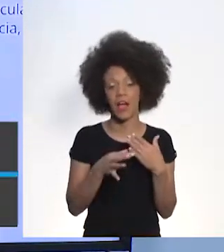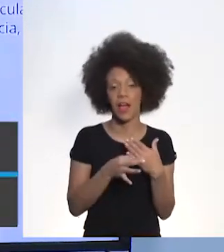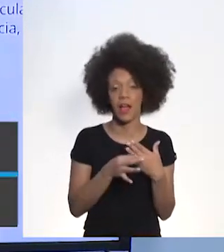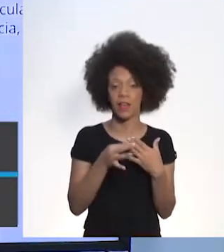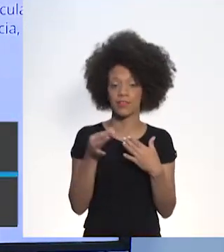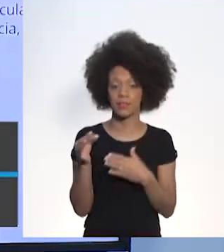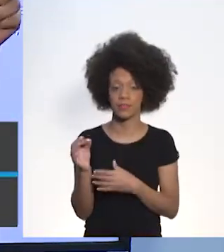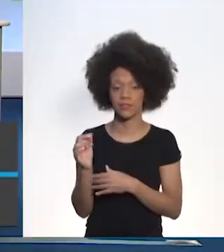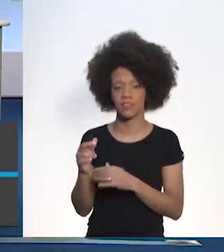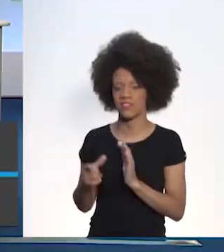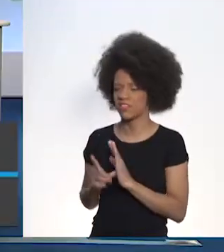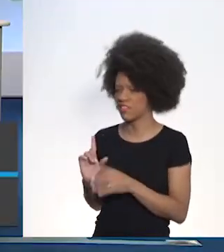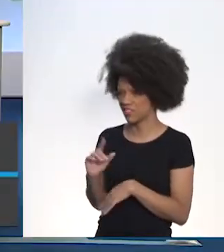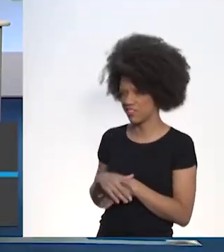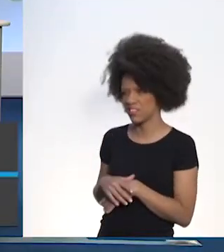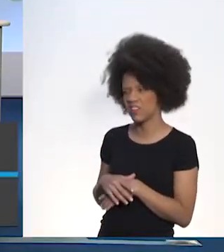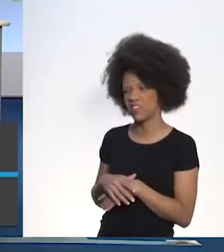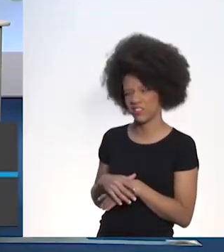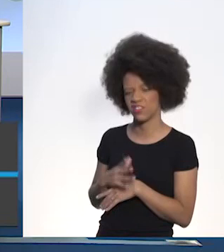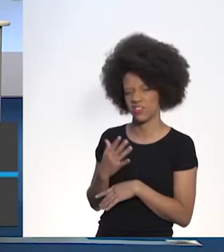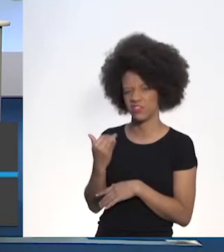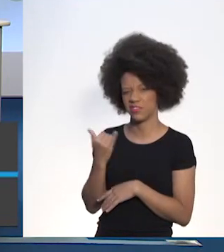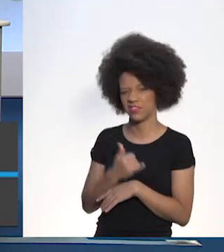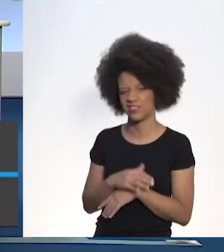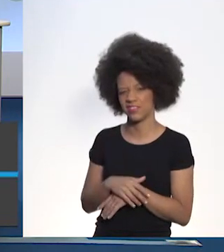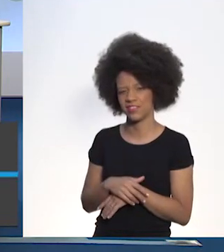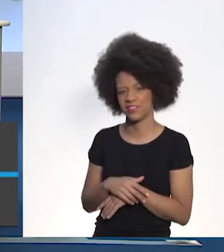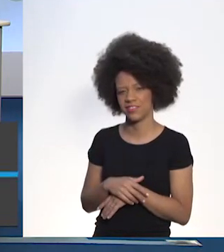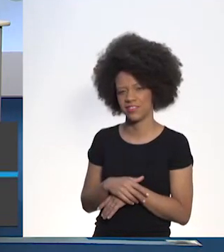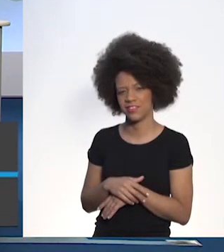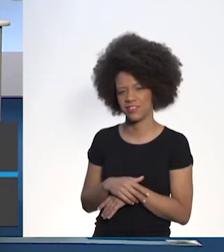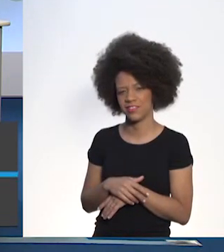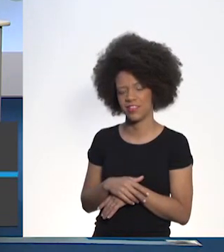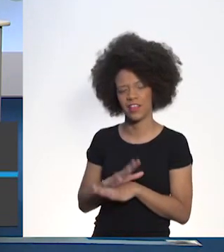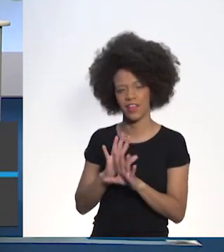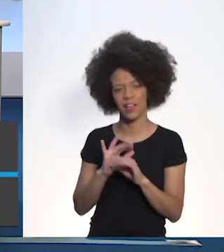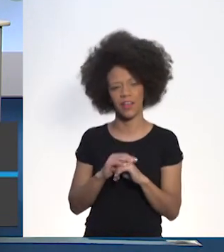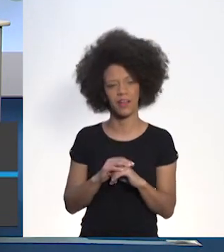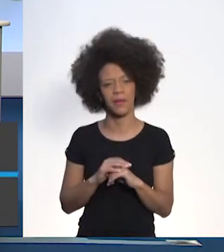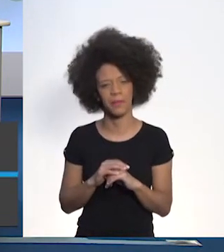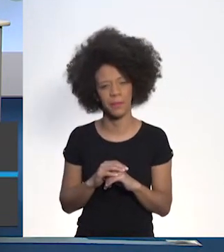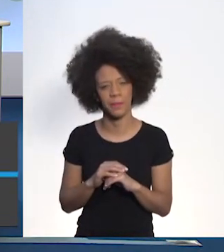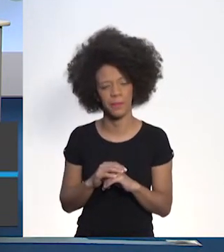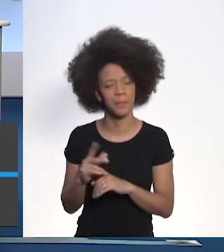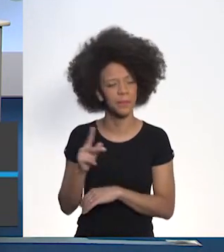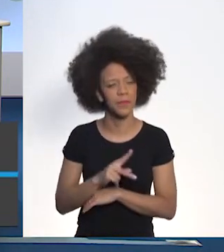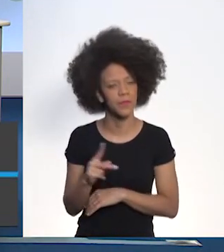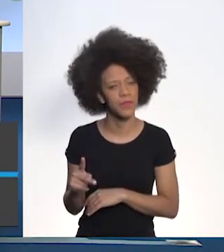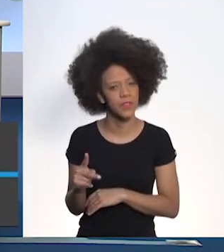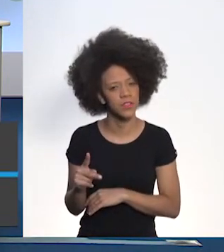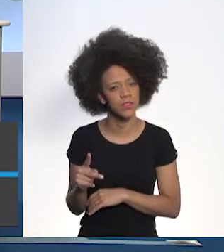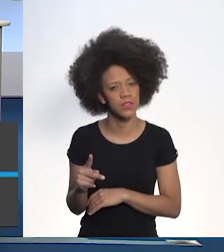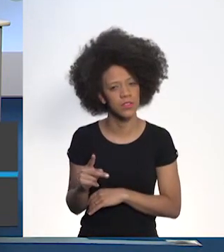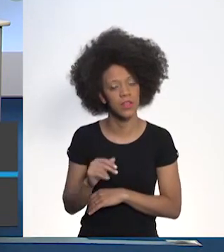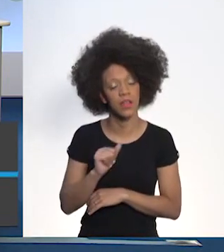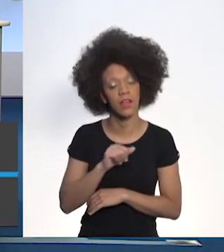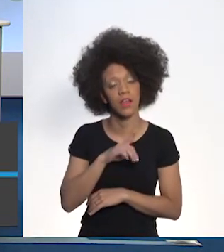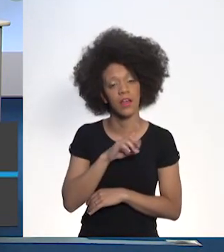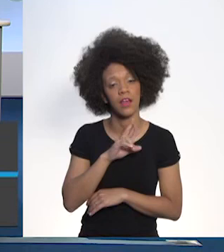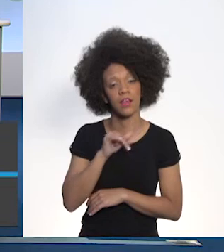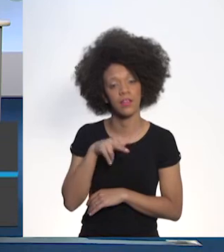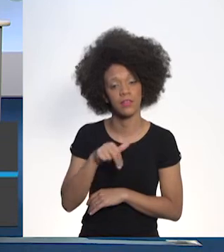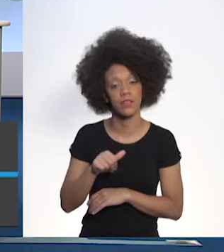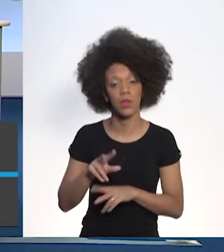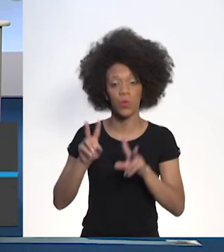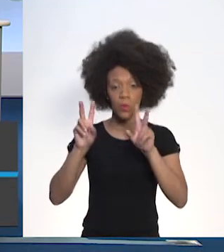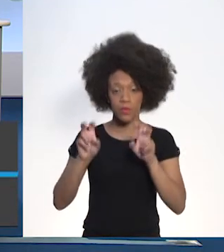Antes, deixa eu fazer um Fala, comentário. diga. Deixa eu ver. Professora Adriana, o